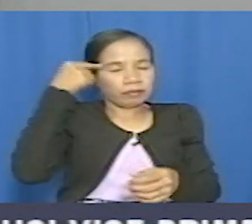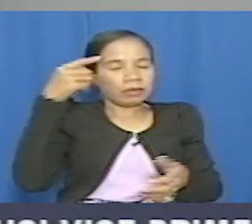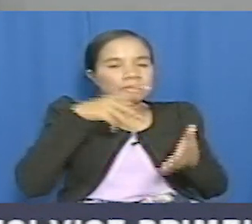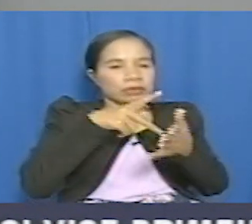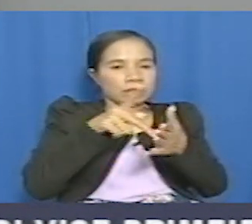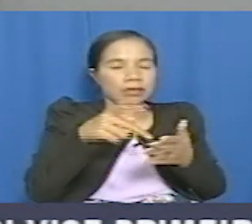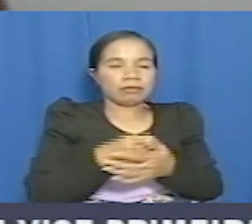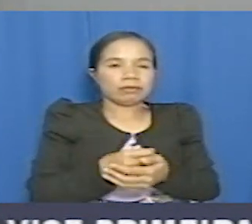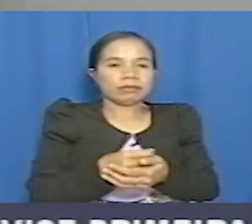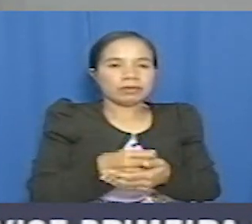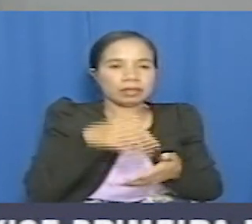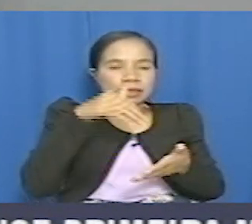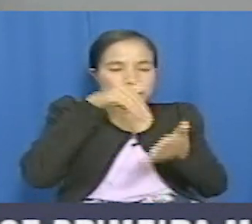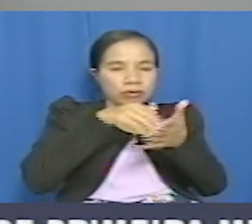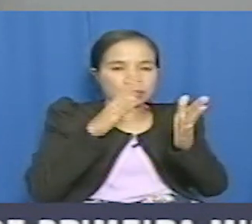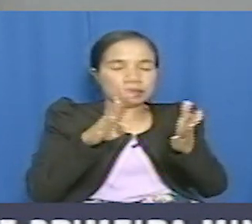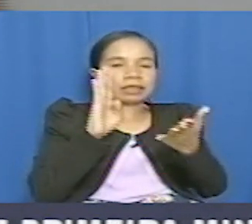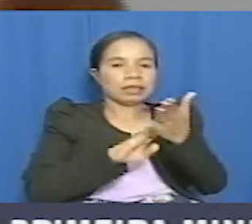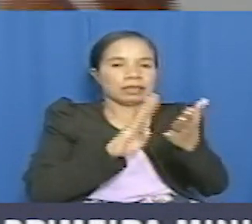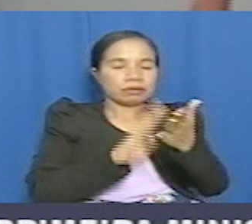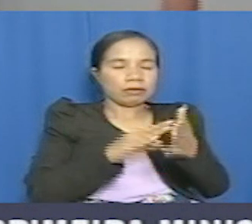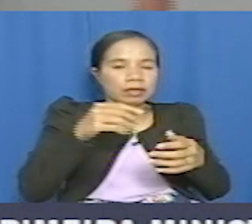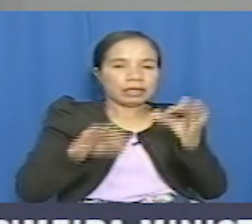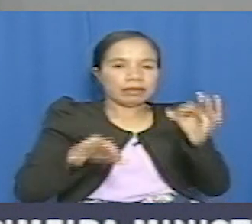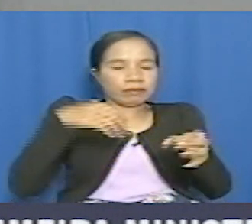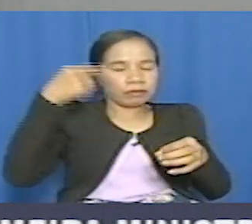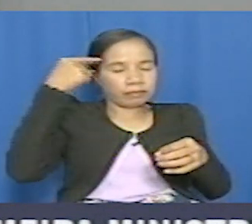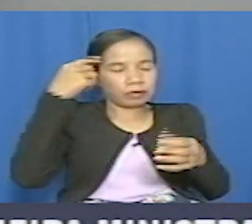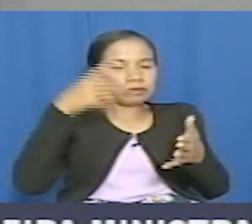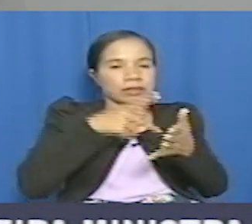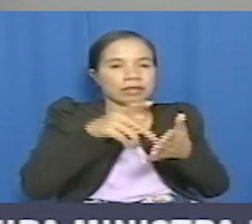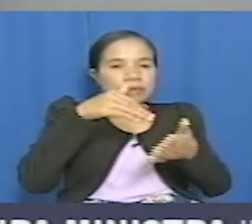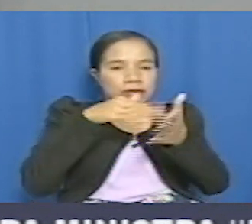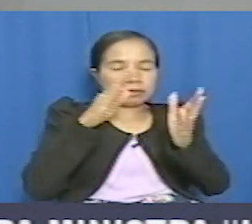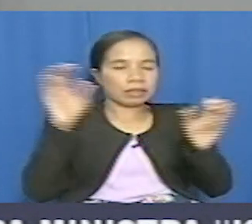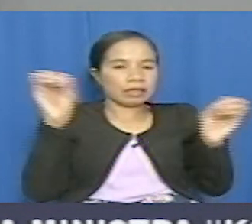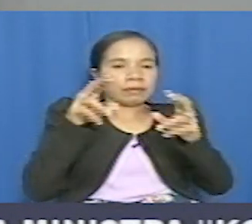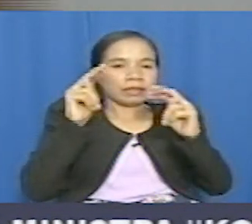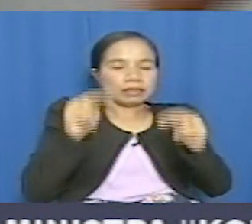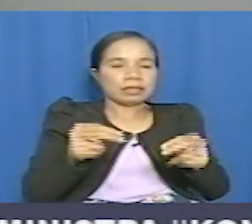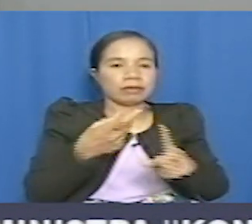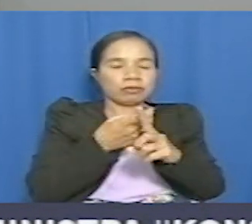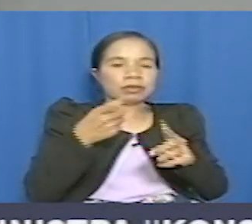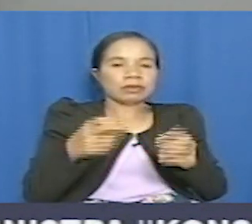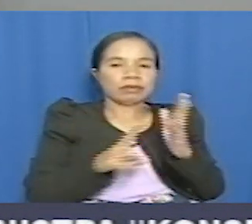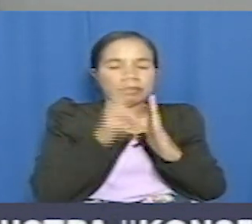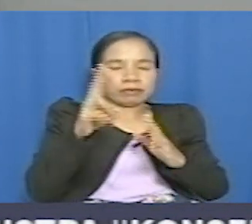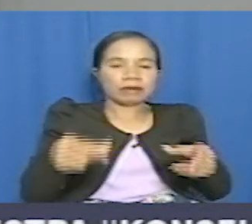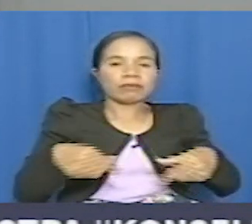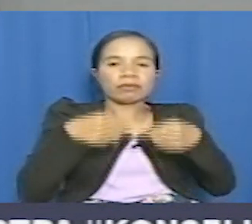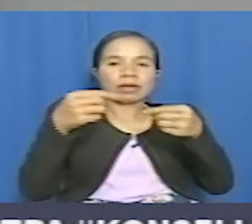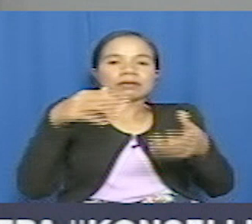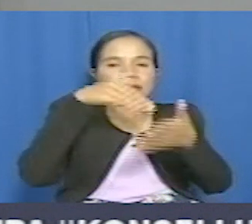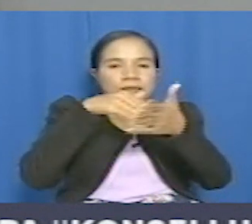é. Lá, bem, liu-se, insano, se o governo tem selo para estudante, lá precisa fazer universidade, for diretamente para